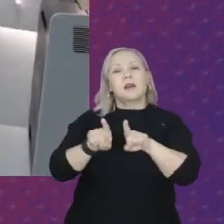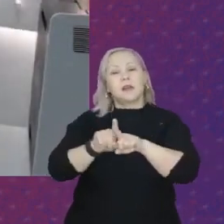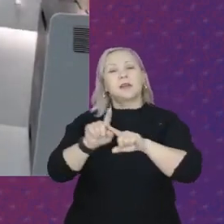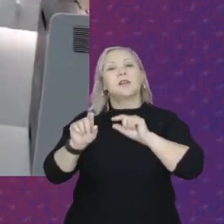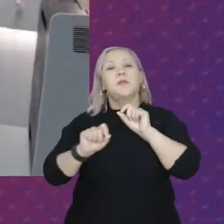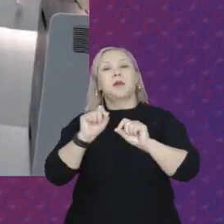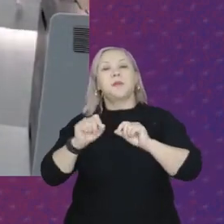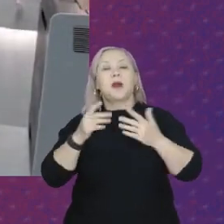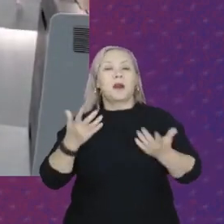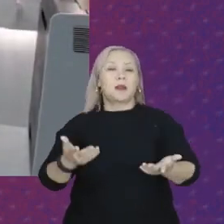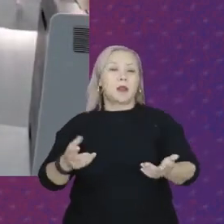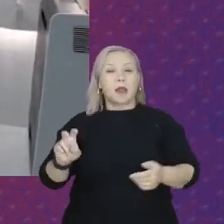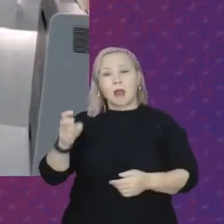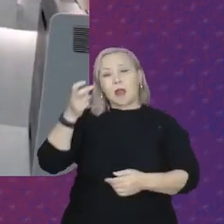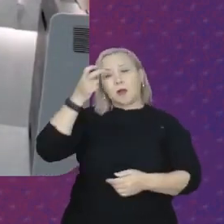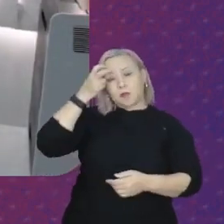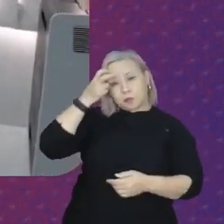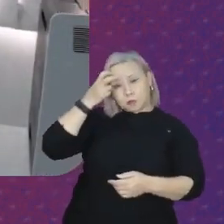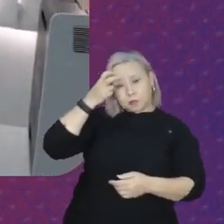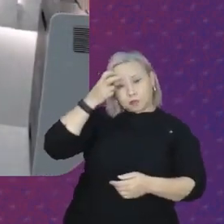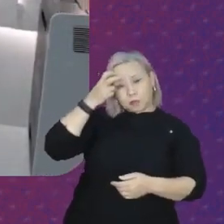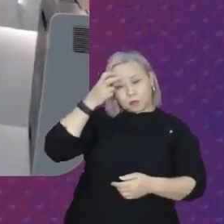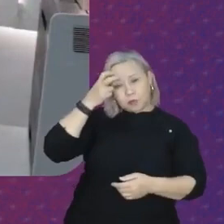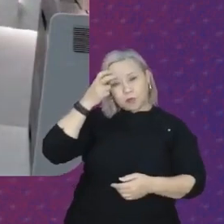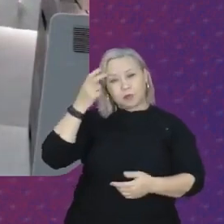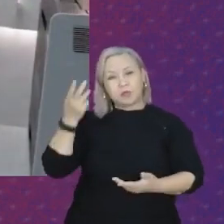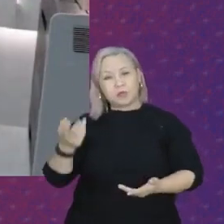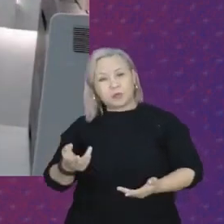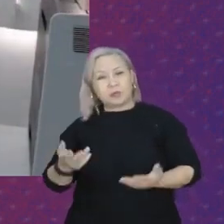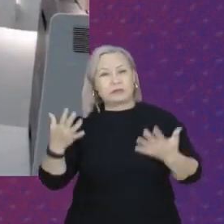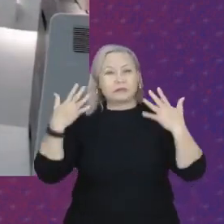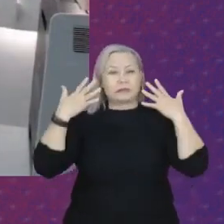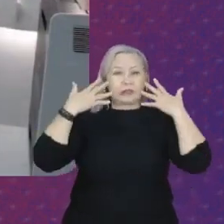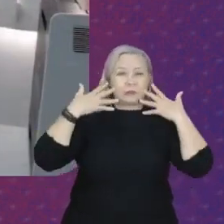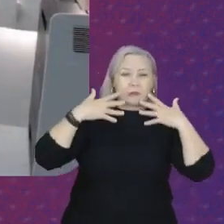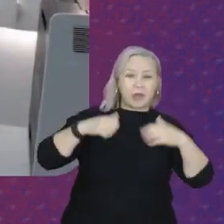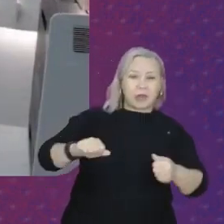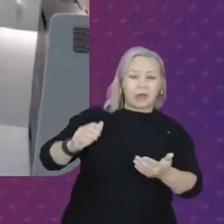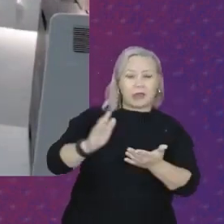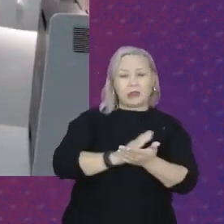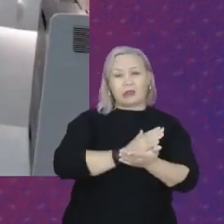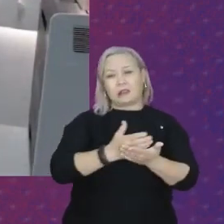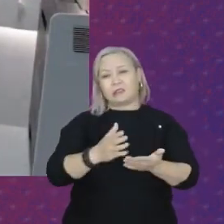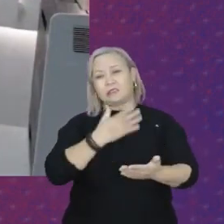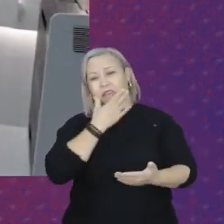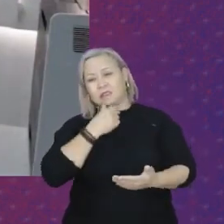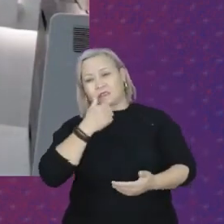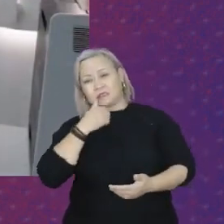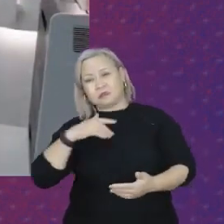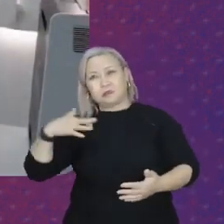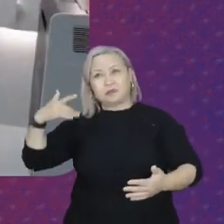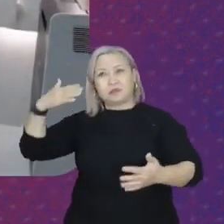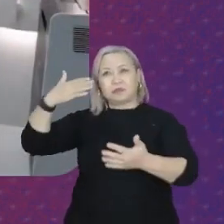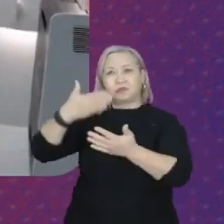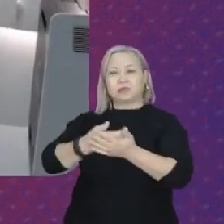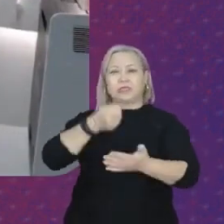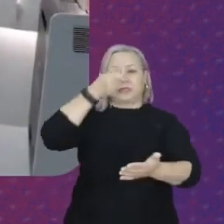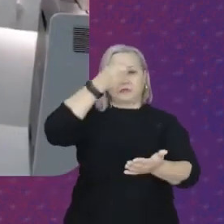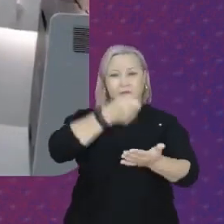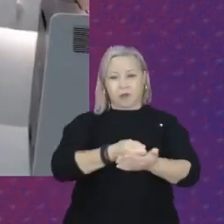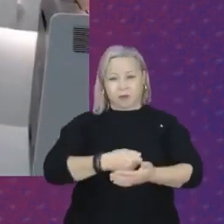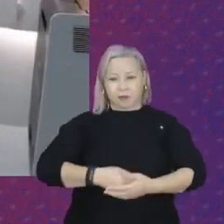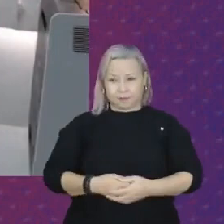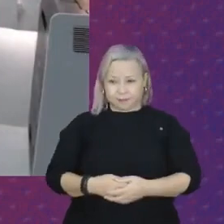para a cultura heteronormativa, sexista, secularmente imposta. Nós vamos ter